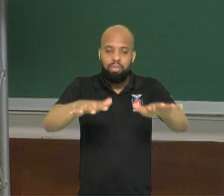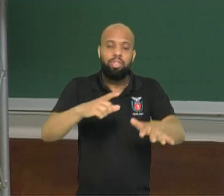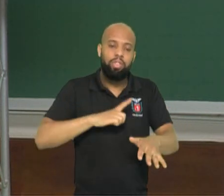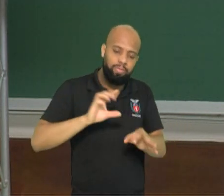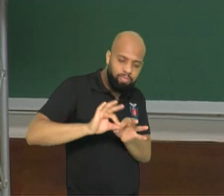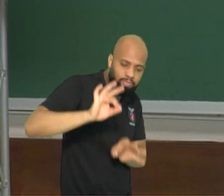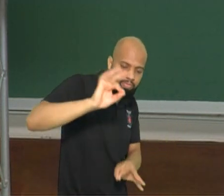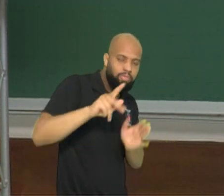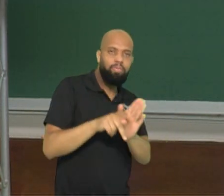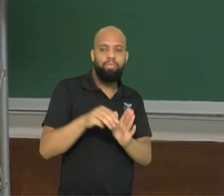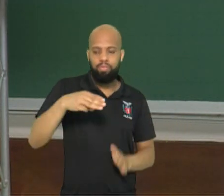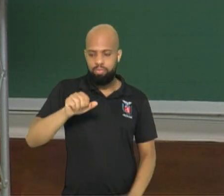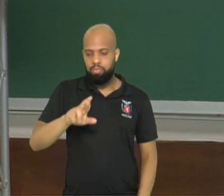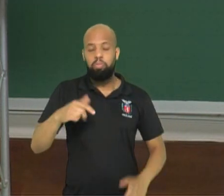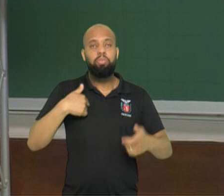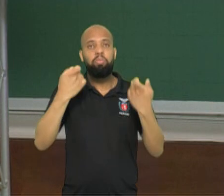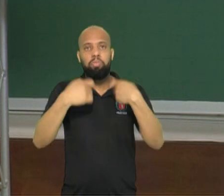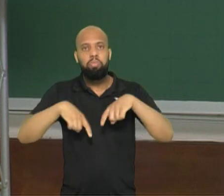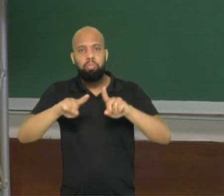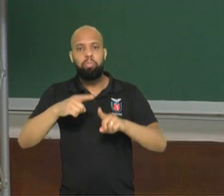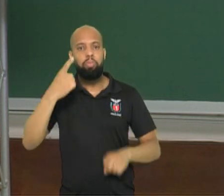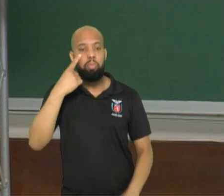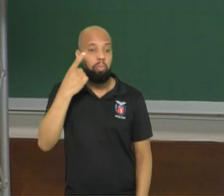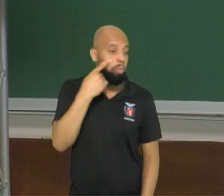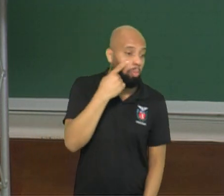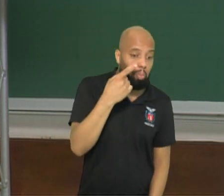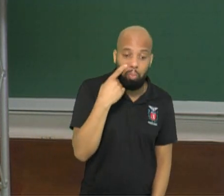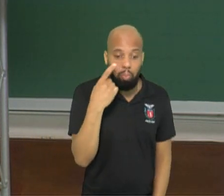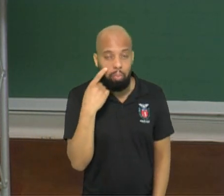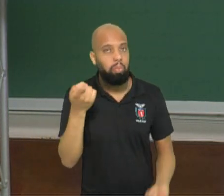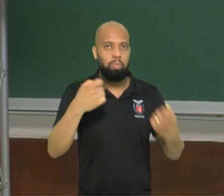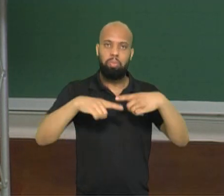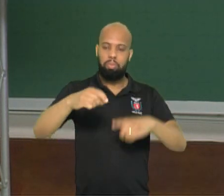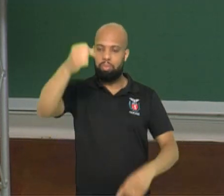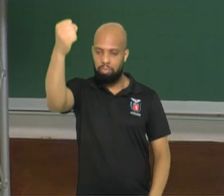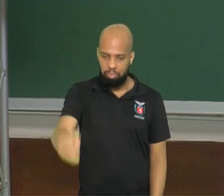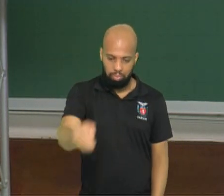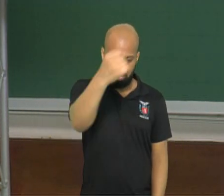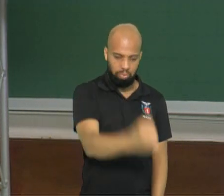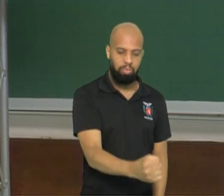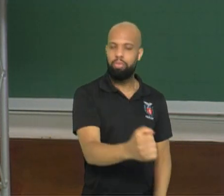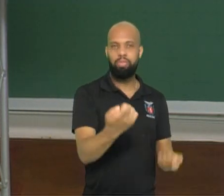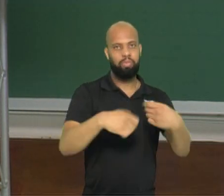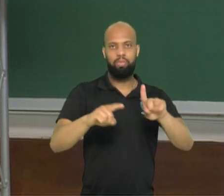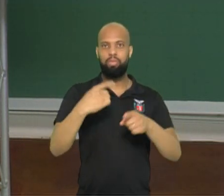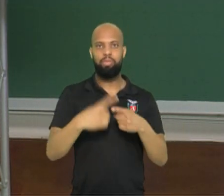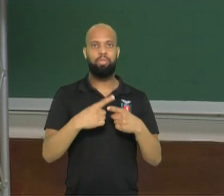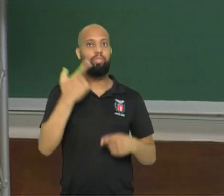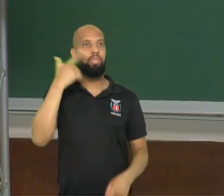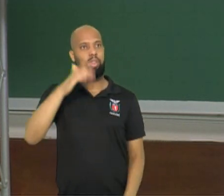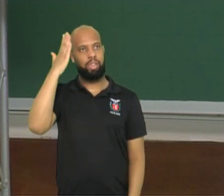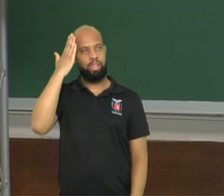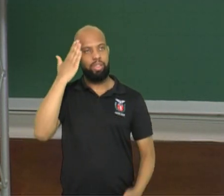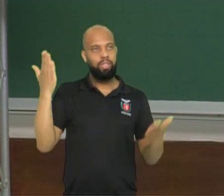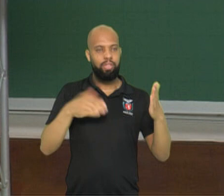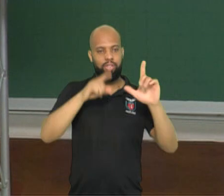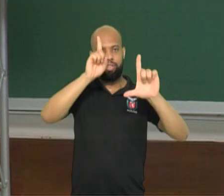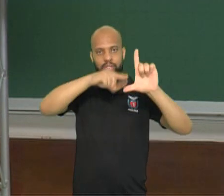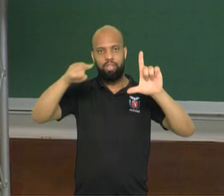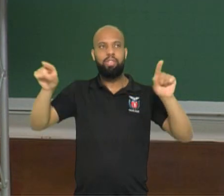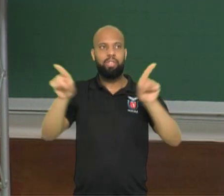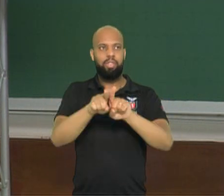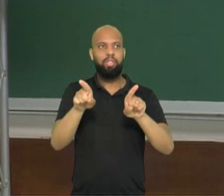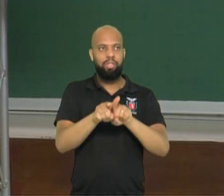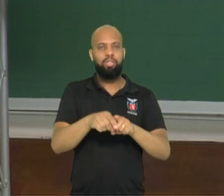altitude do mar, sem precisar ir lá e fazer medições com estaca, que é dessa forma que é feito. E aqui está o gráfico dela, que